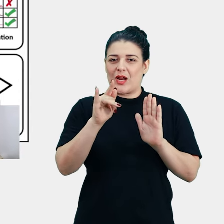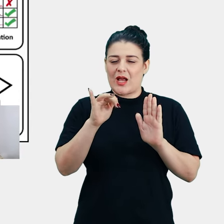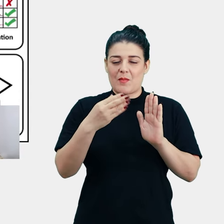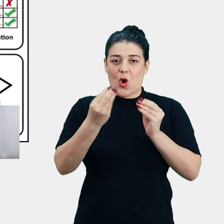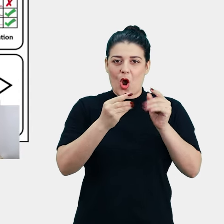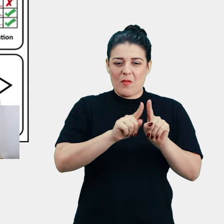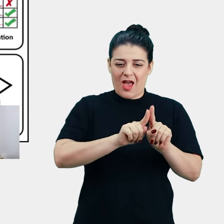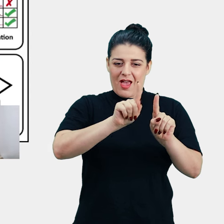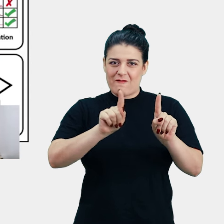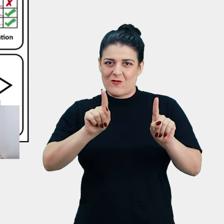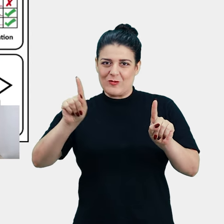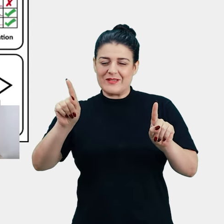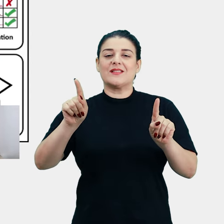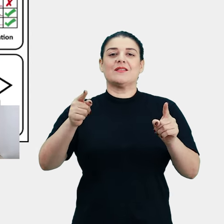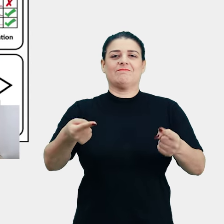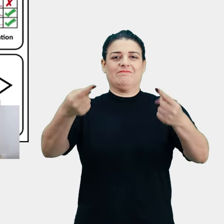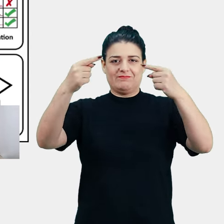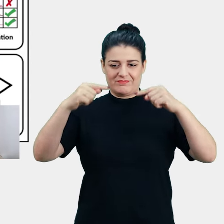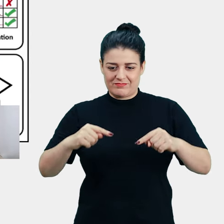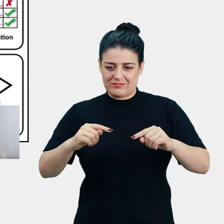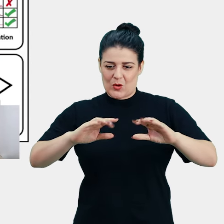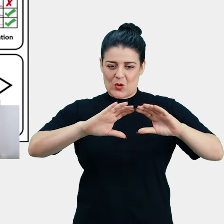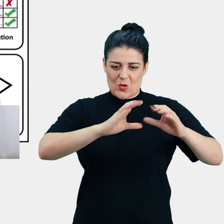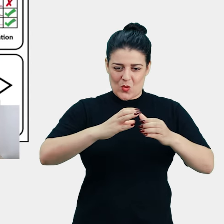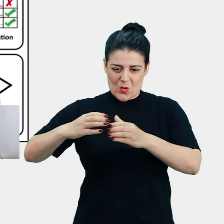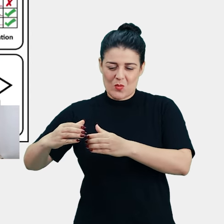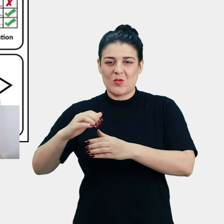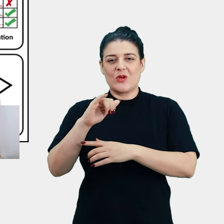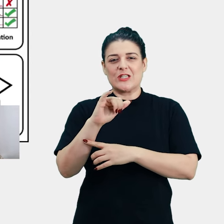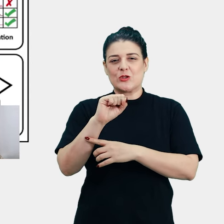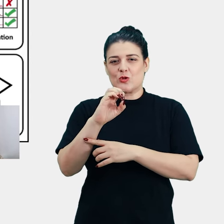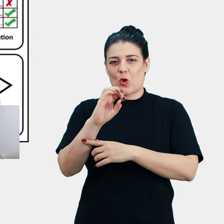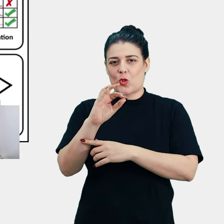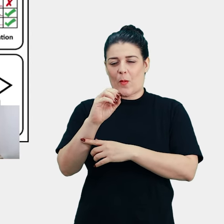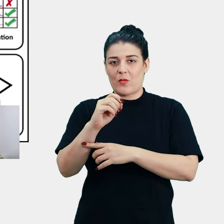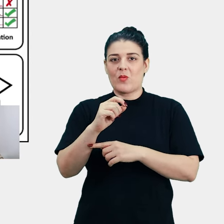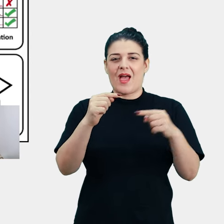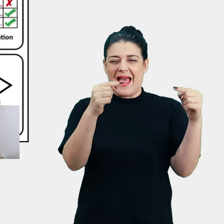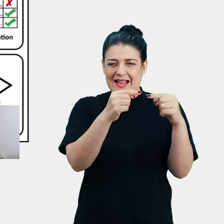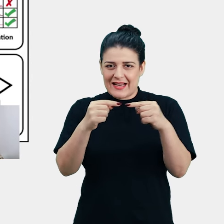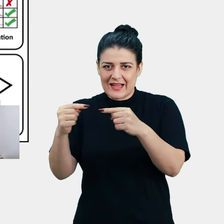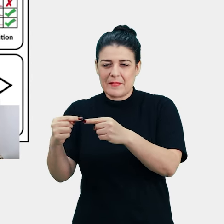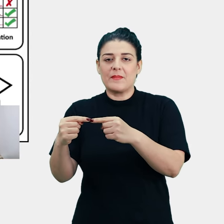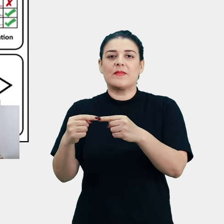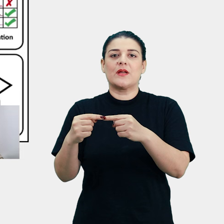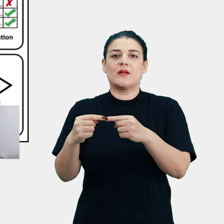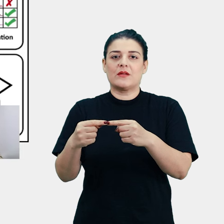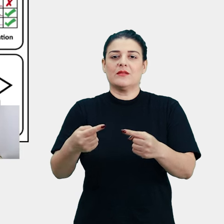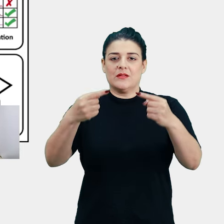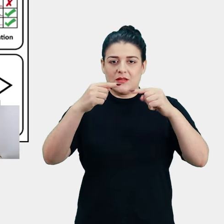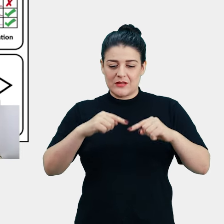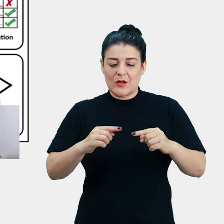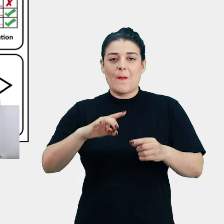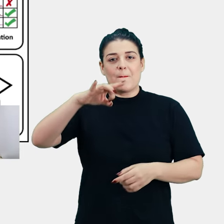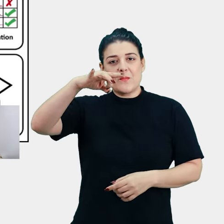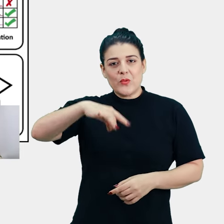desses cromatogramas, a gente agrupa esses sinais de isótopos, alinhamento, a gente filtra e, por